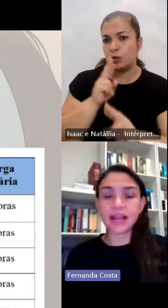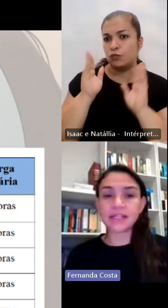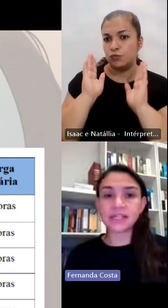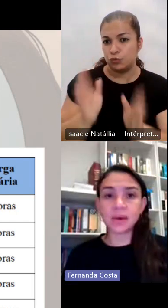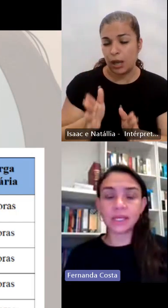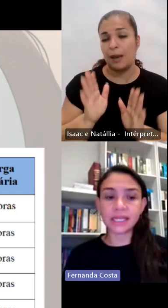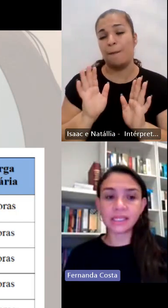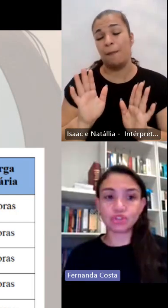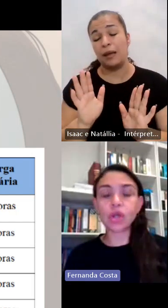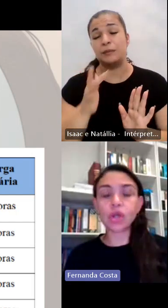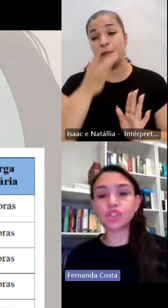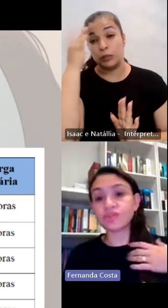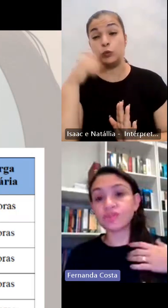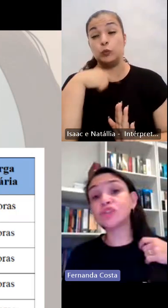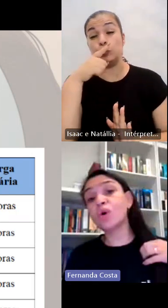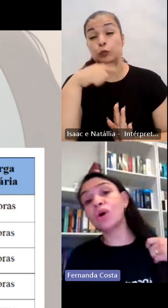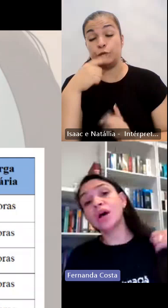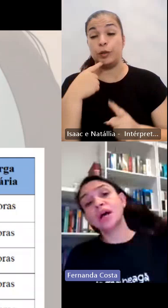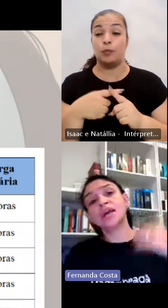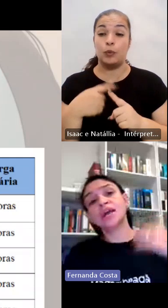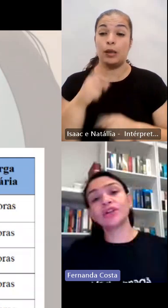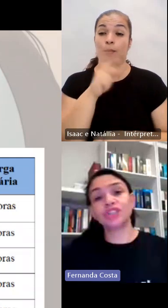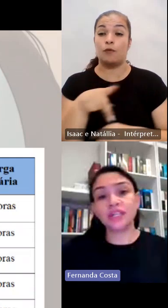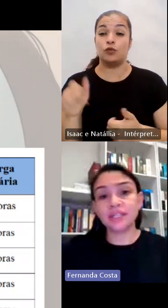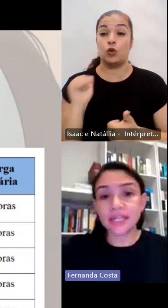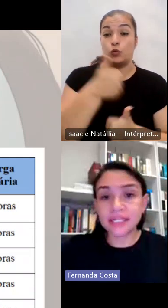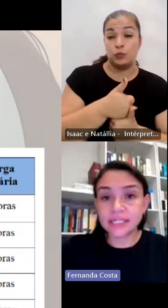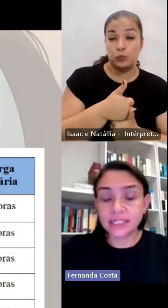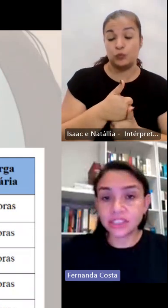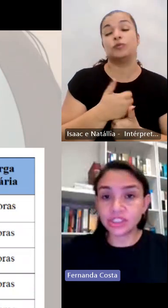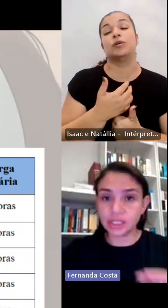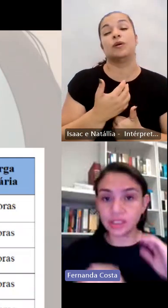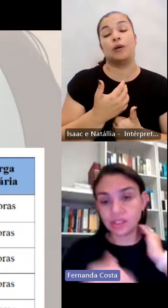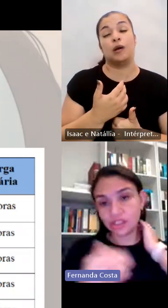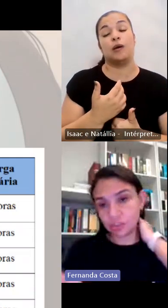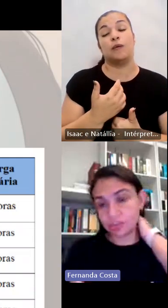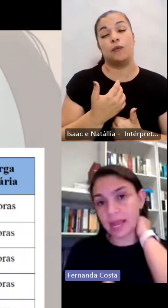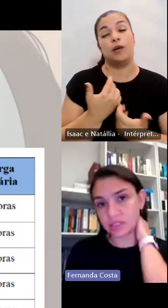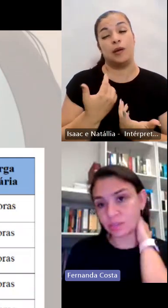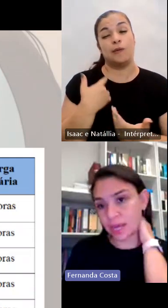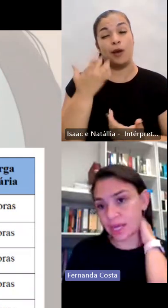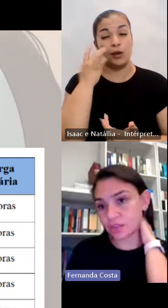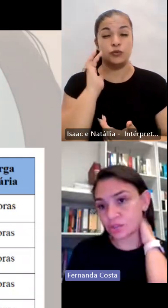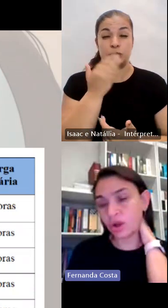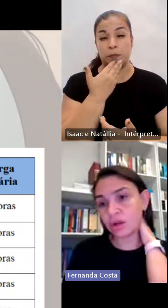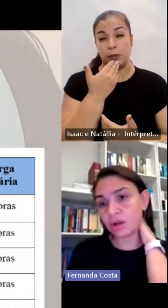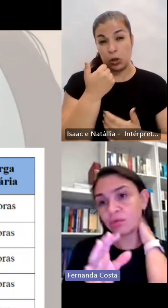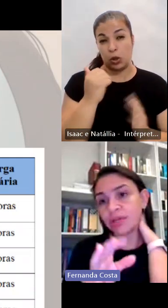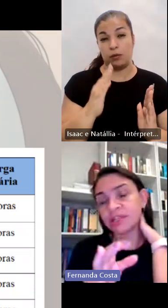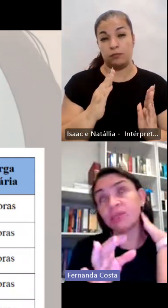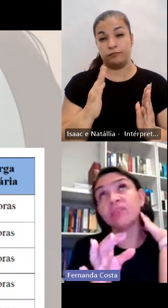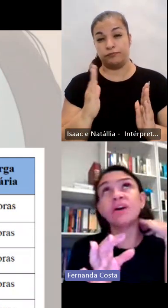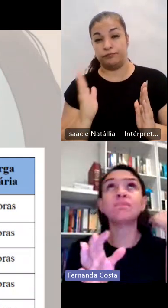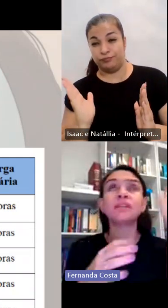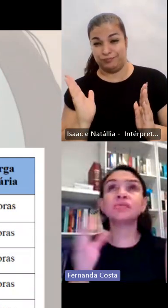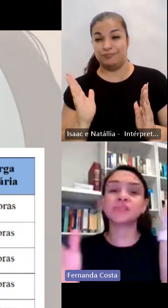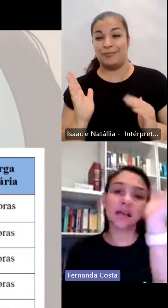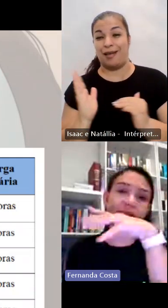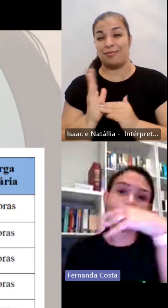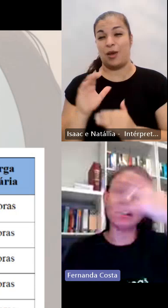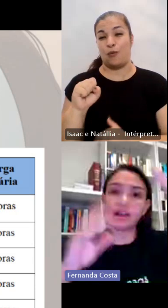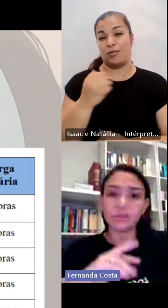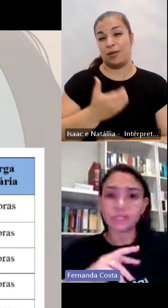em relação à questão de troca de professor, eu achei interessante que a gente ampliasse o prazo, só porque se alguém